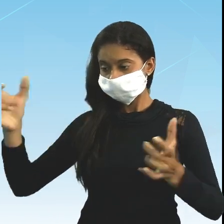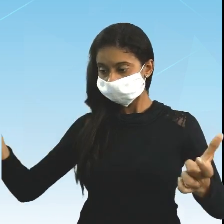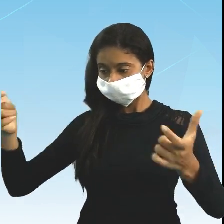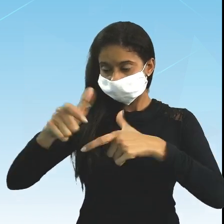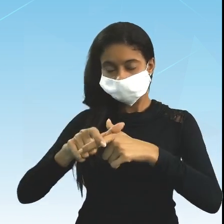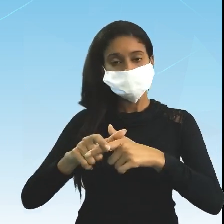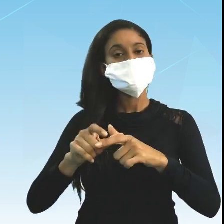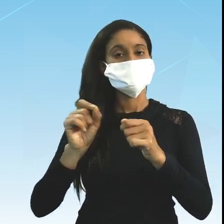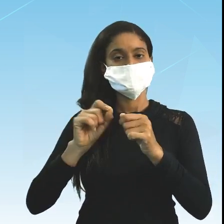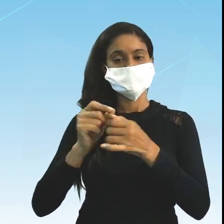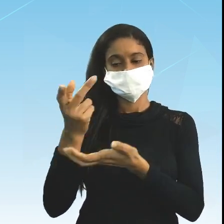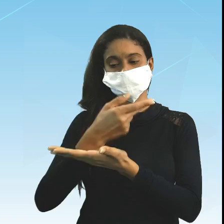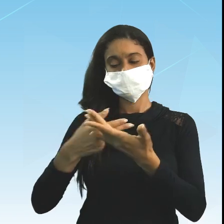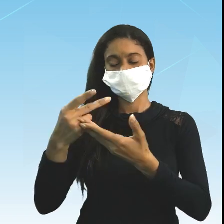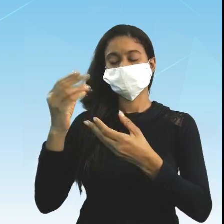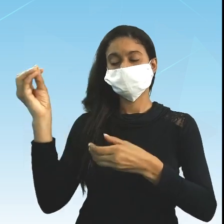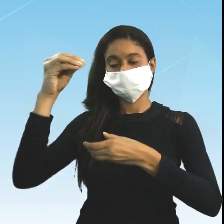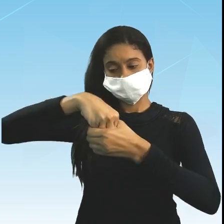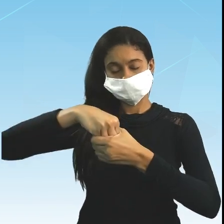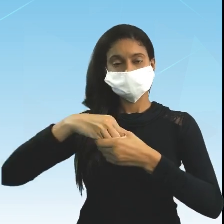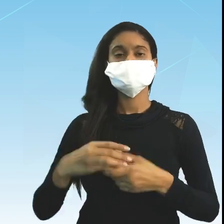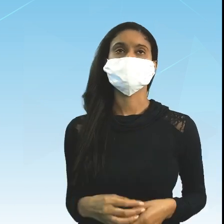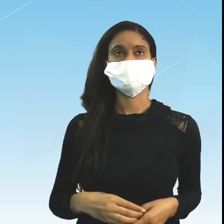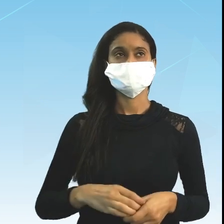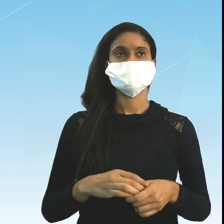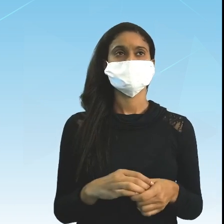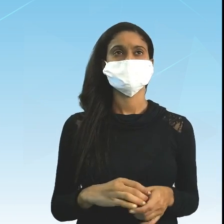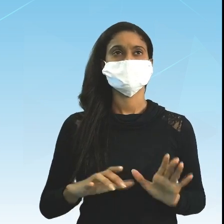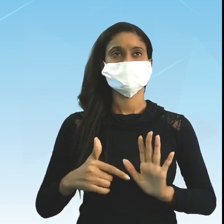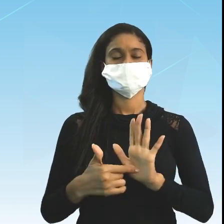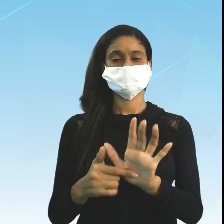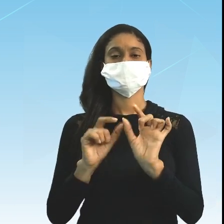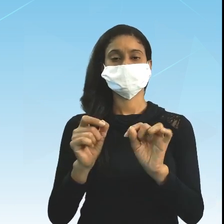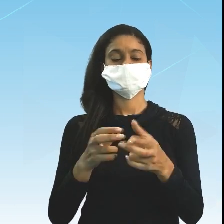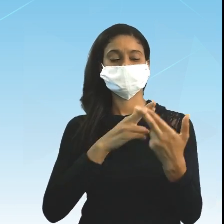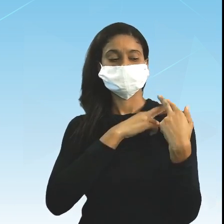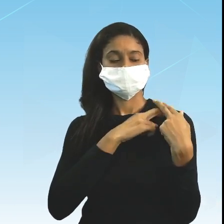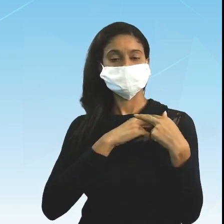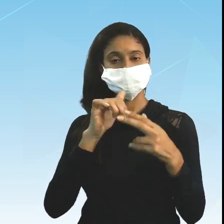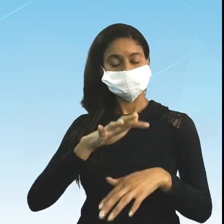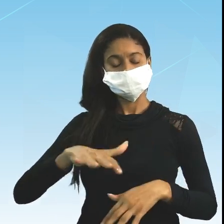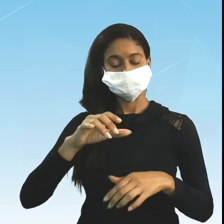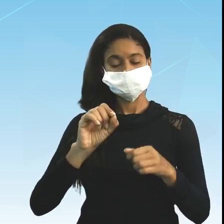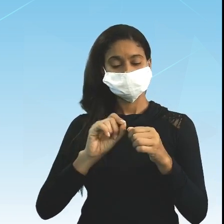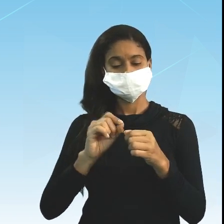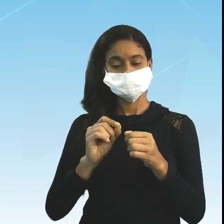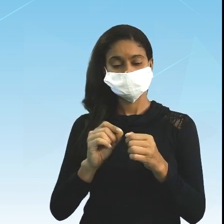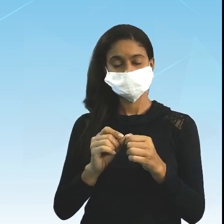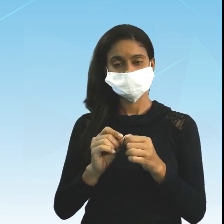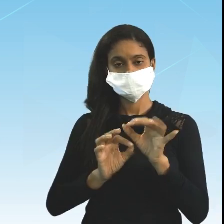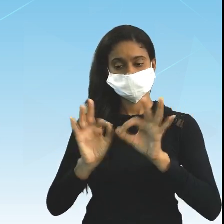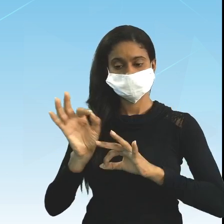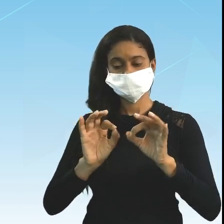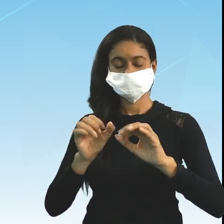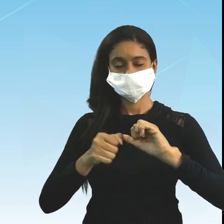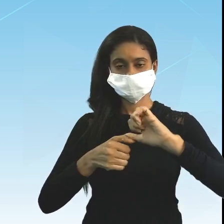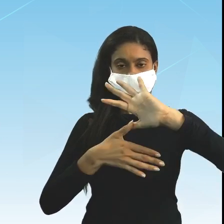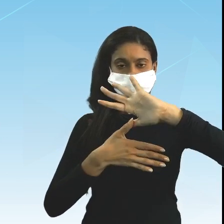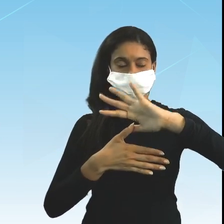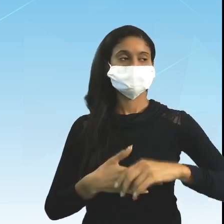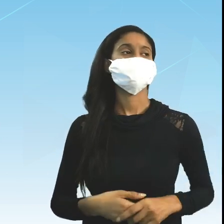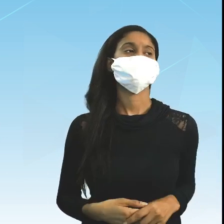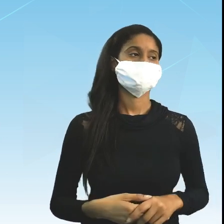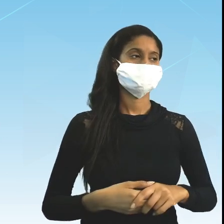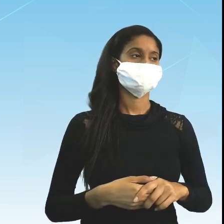uma proporção de área ser mapeada, ela determina a responsabilidade de uma elaboração de um mapa.